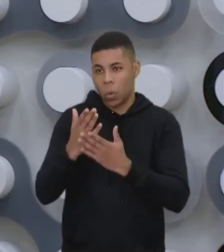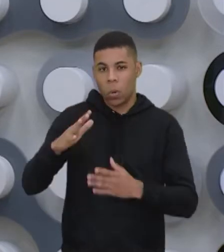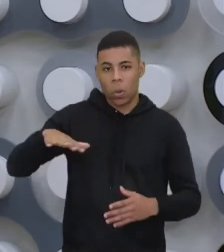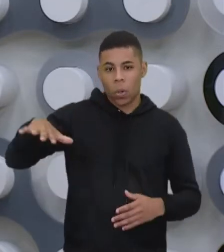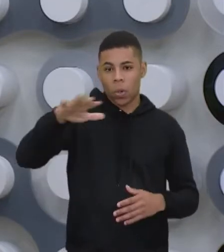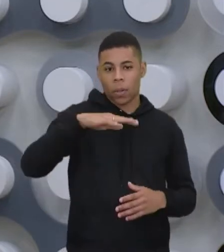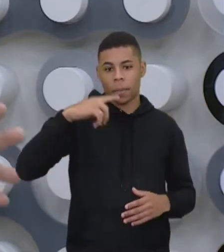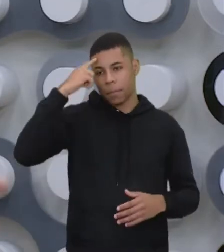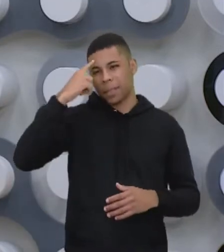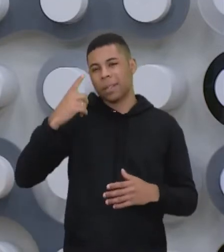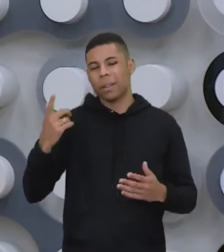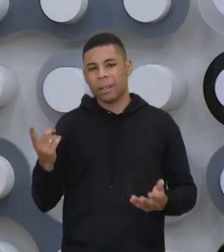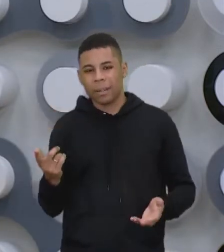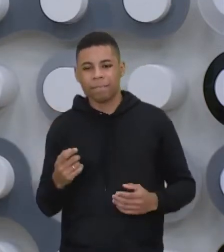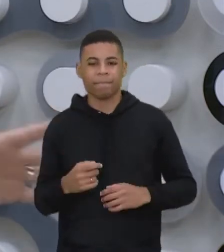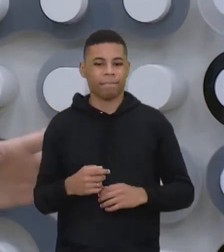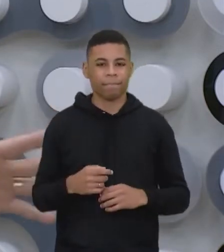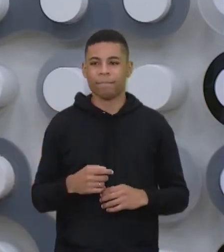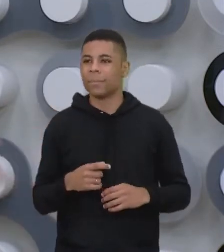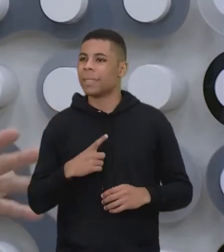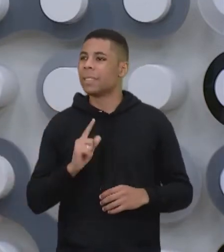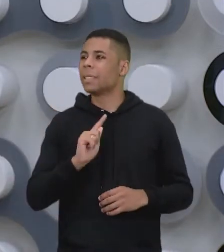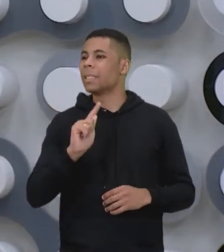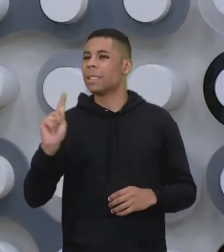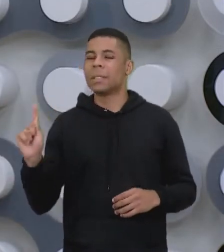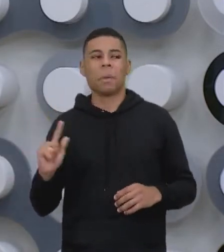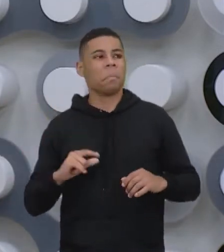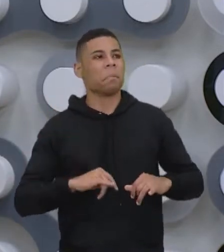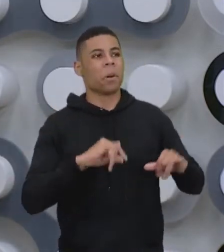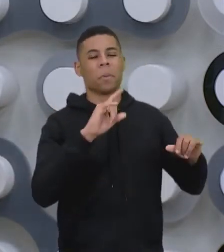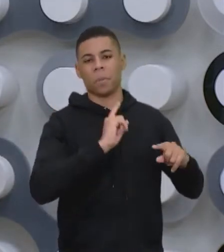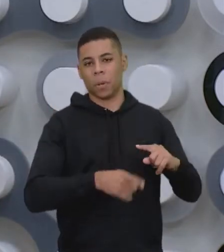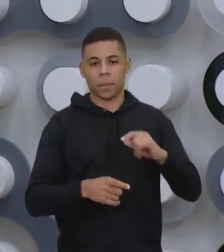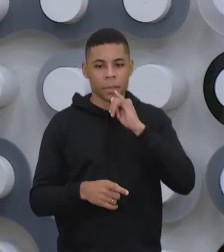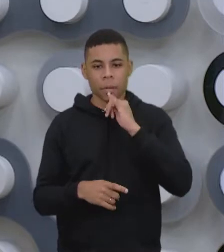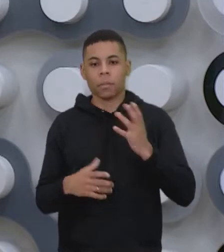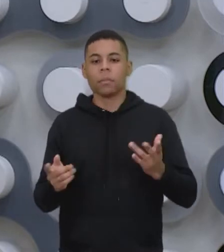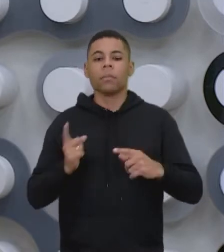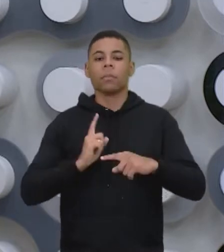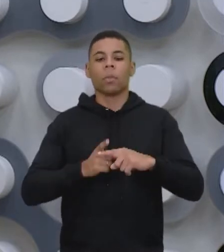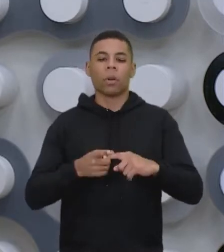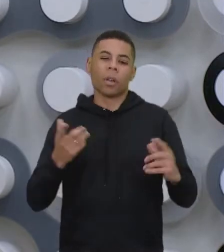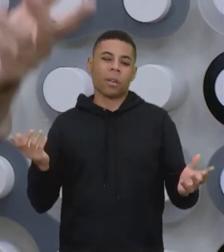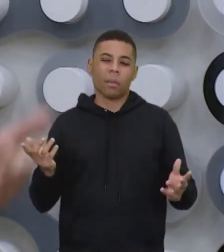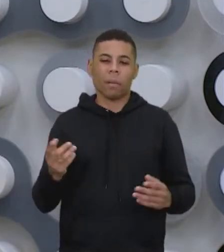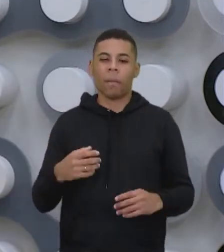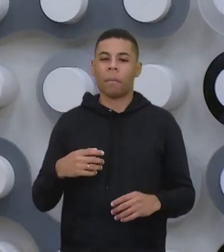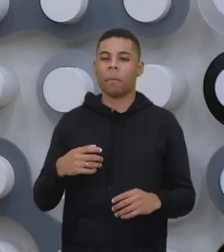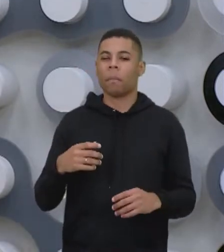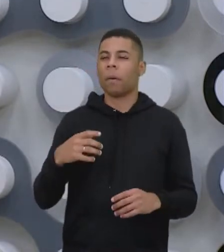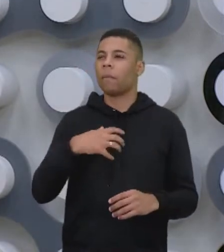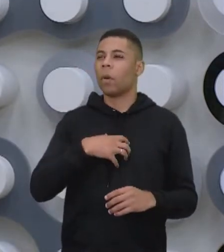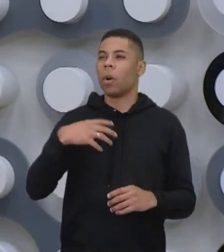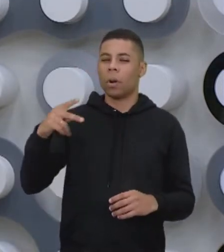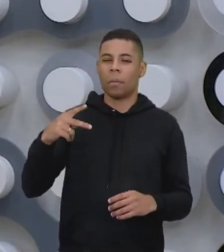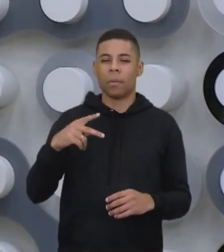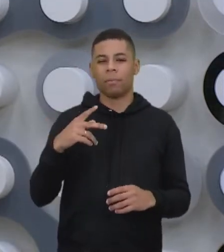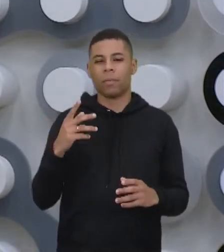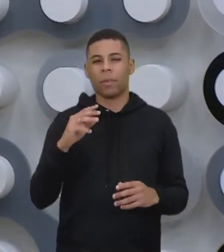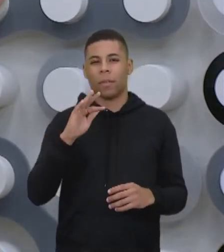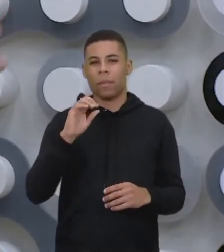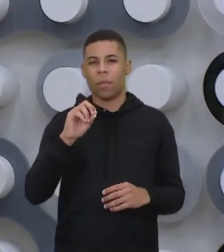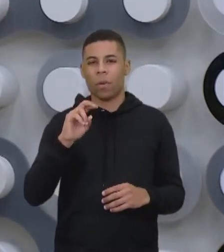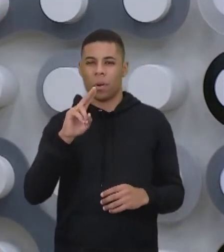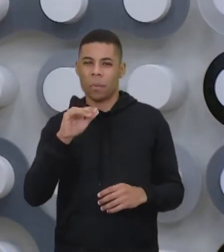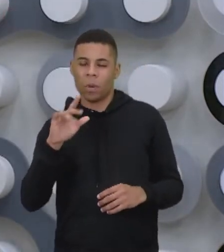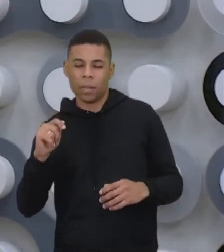gente aprende um monte de coisa para não usar em lugar nenhum, olha. Sei lá, por que eu quero, sei lá, fórmula disso, fórmula daquilo, não vou falar o nome de fórmula para ninguém se sentir